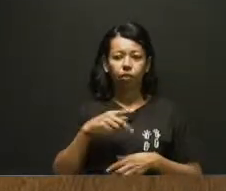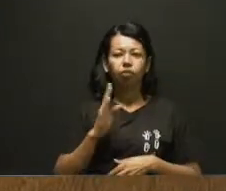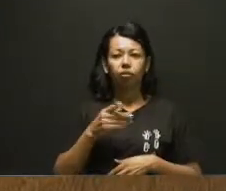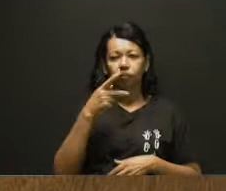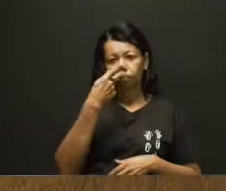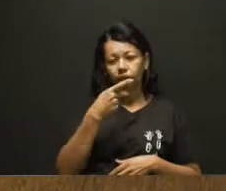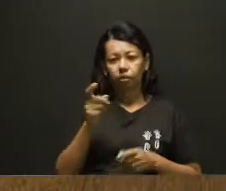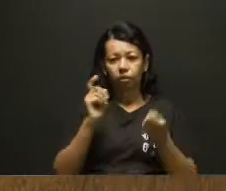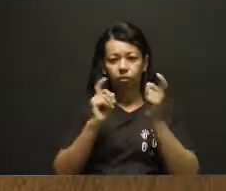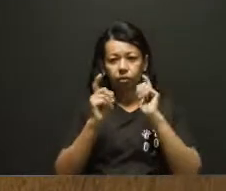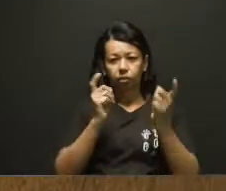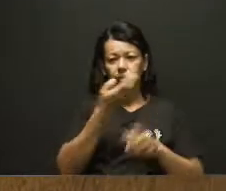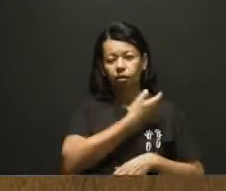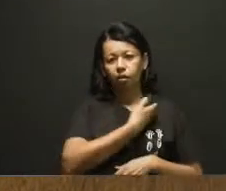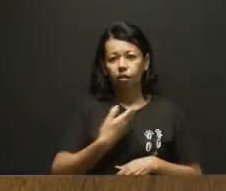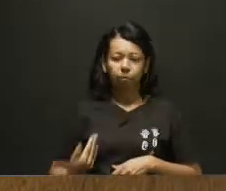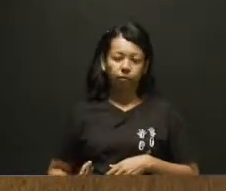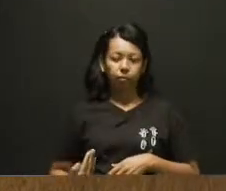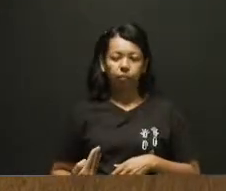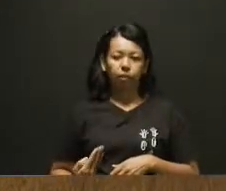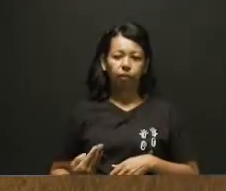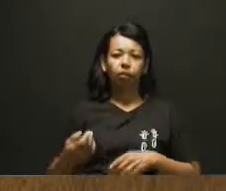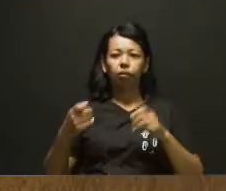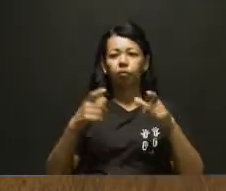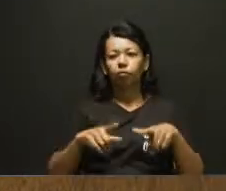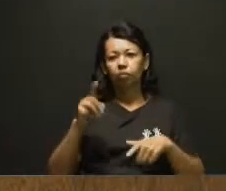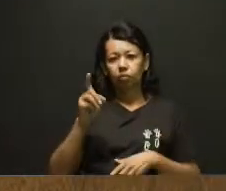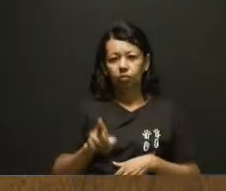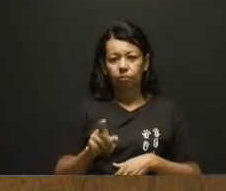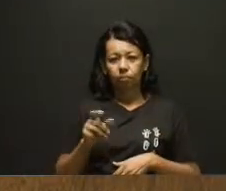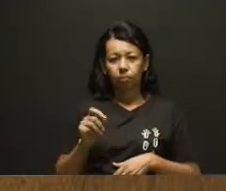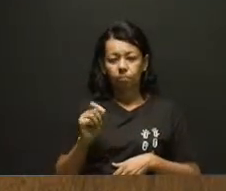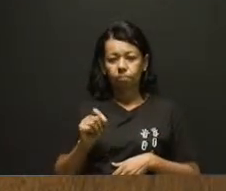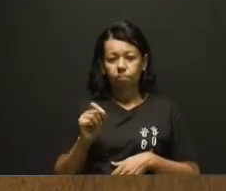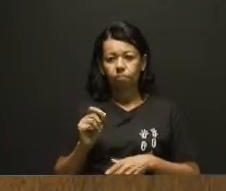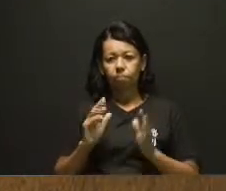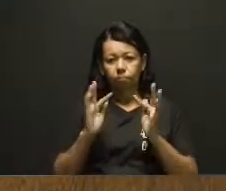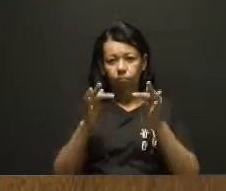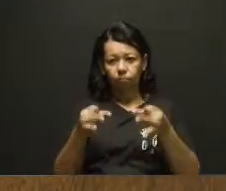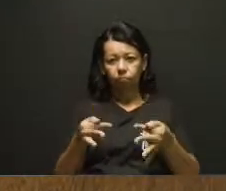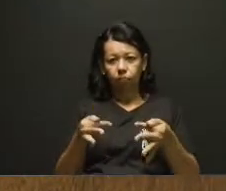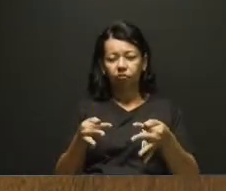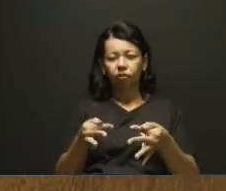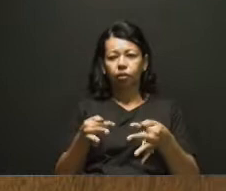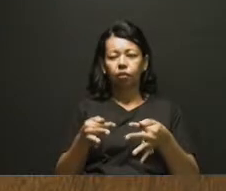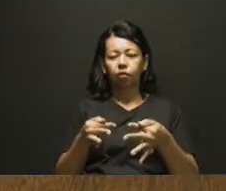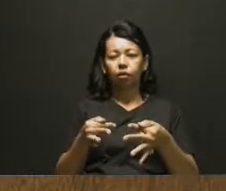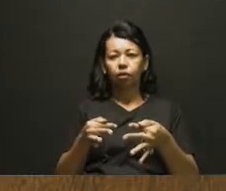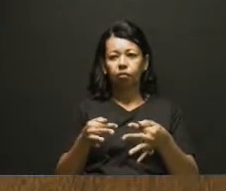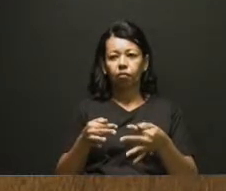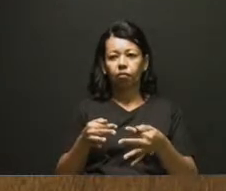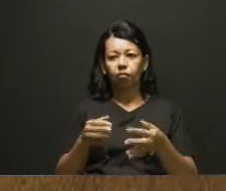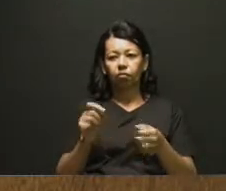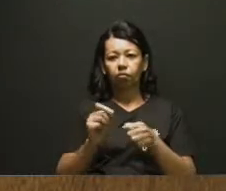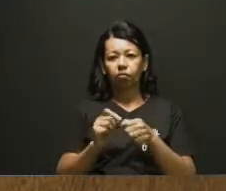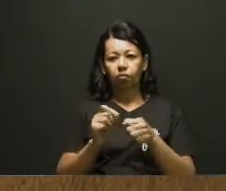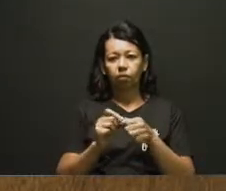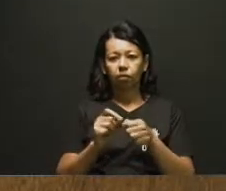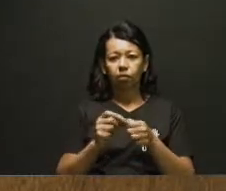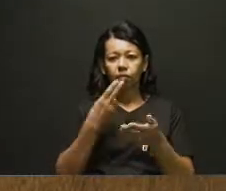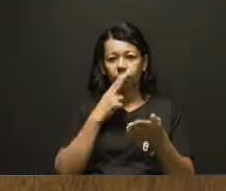dessa audiência pública e ao qual será afinal formalizado uma carta compromisso